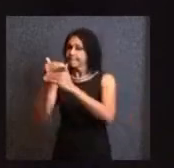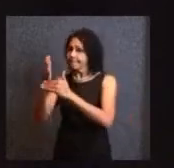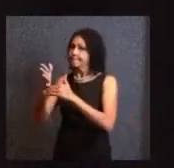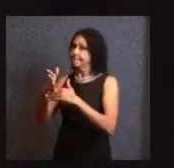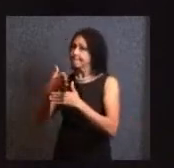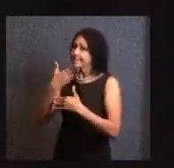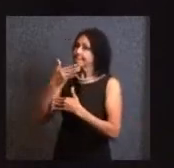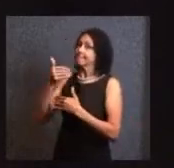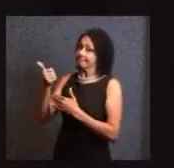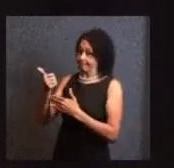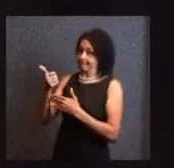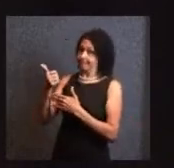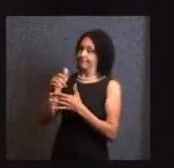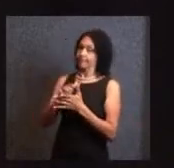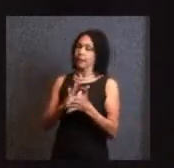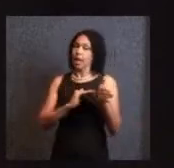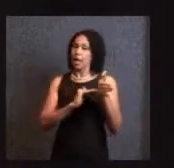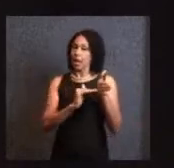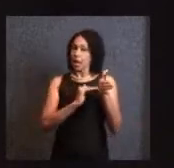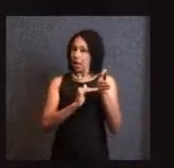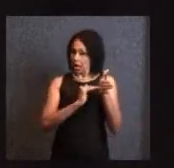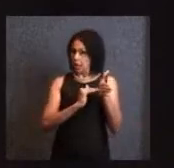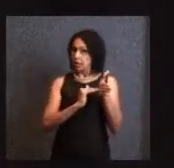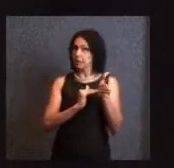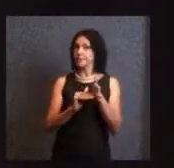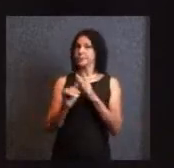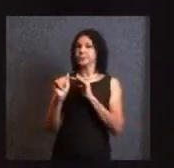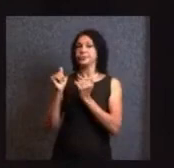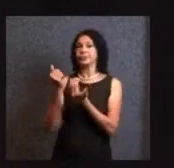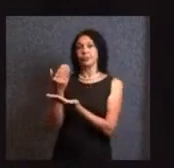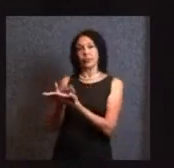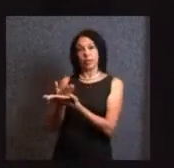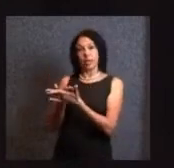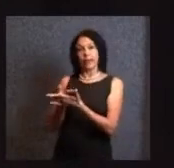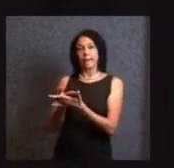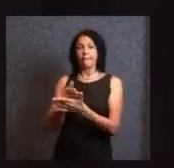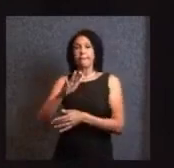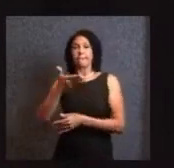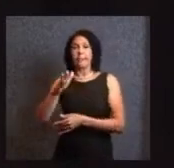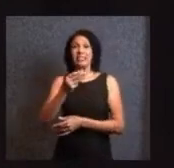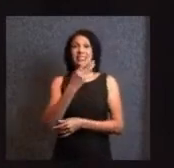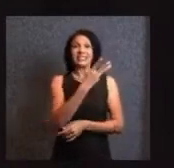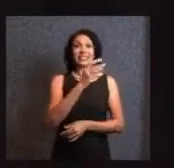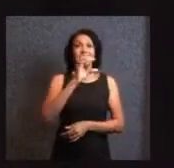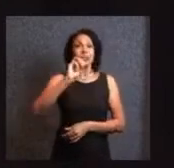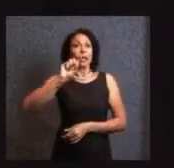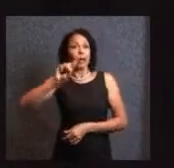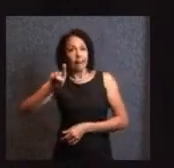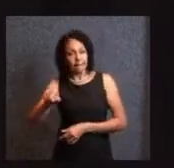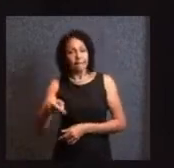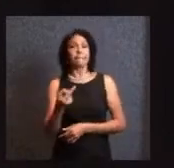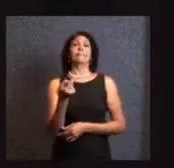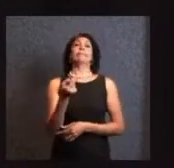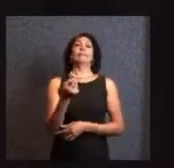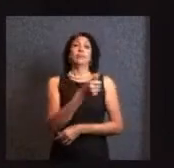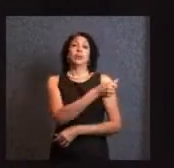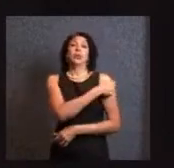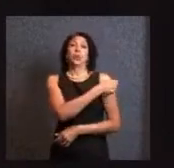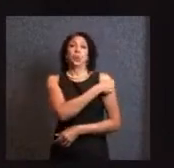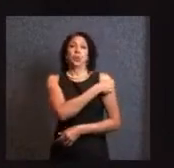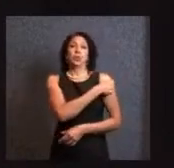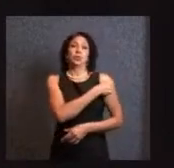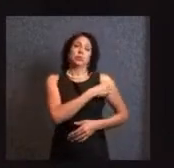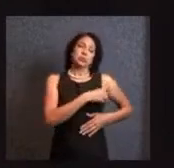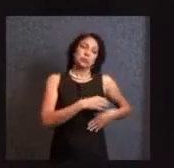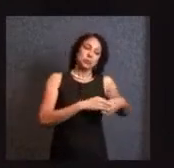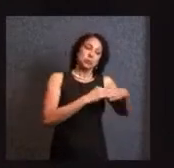a Secretaria de Educação tem, que é quase 30 mil alunos no ensino fundamental, anos iniciais, nós vamos levando